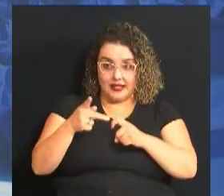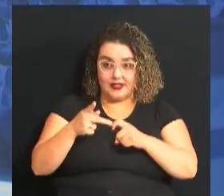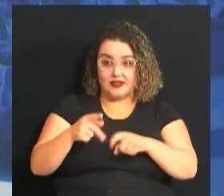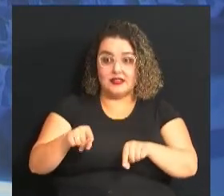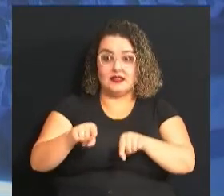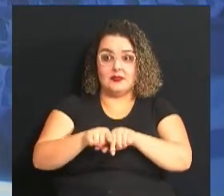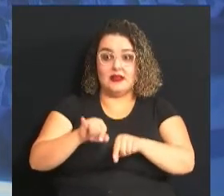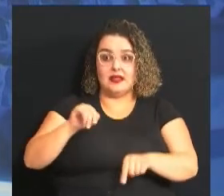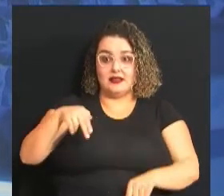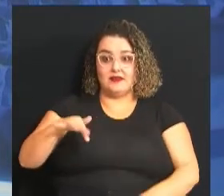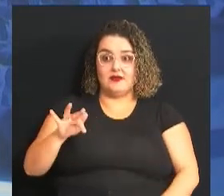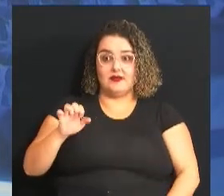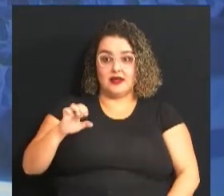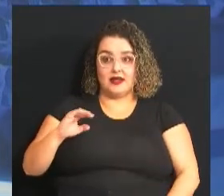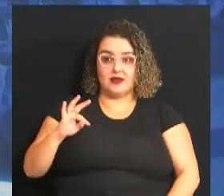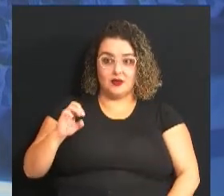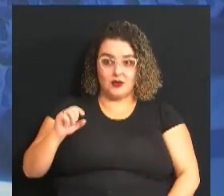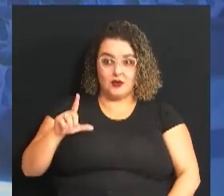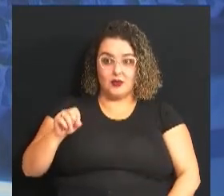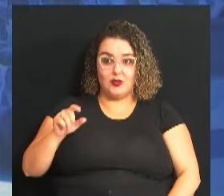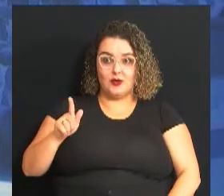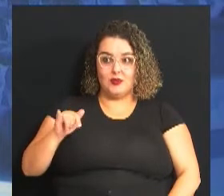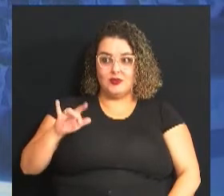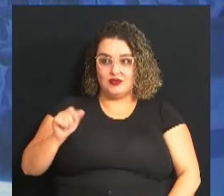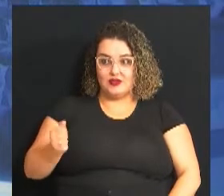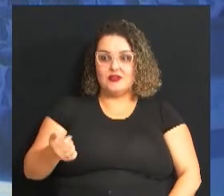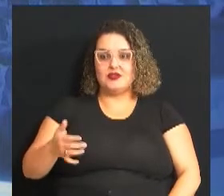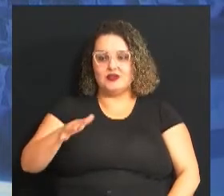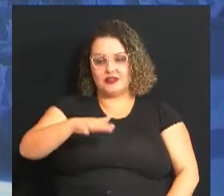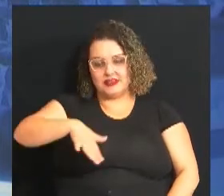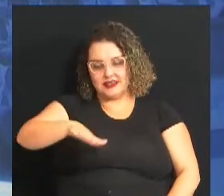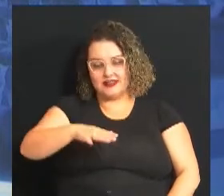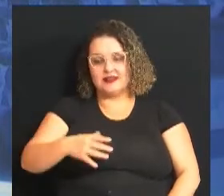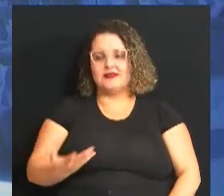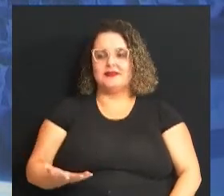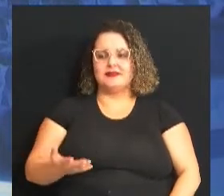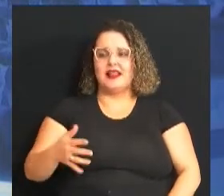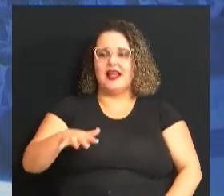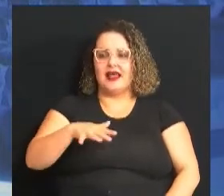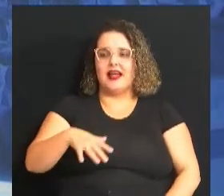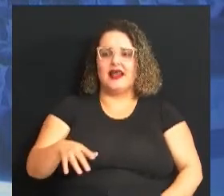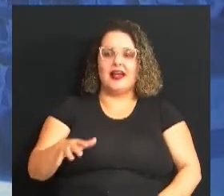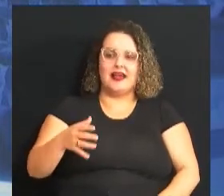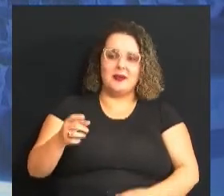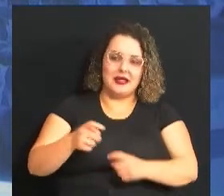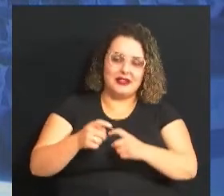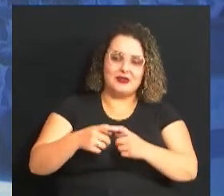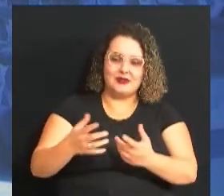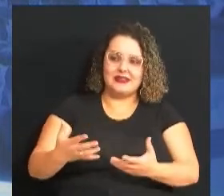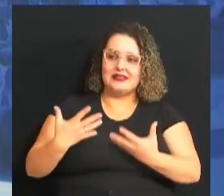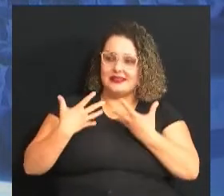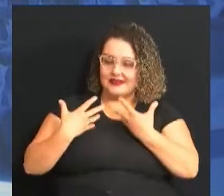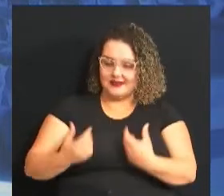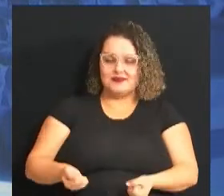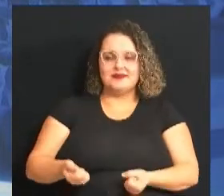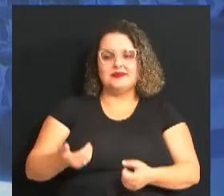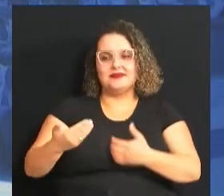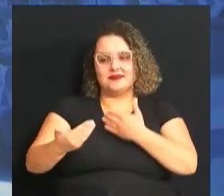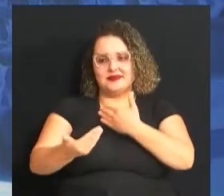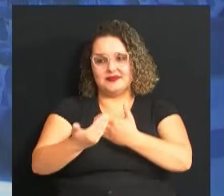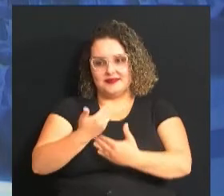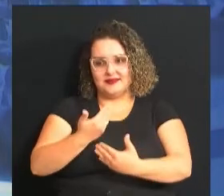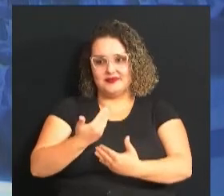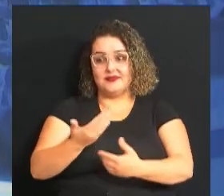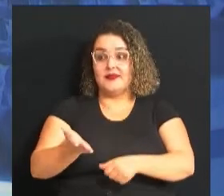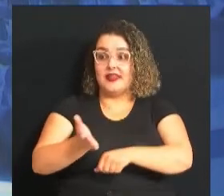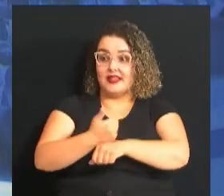infectologista da Sociedade Brasileira de Infectologia e aceitou o nosso convite nessa tarde aqui para participar ao vivo. Por isso, antes de